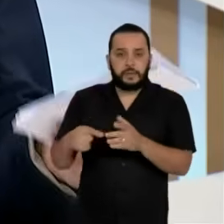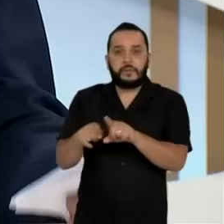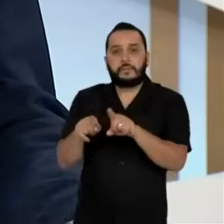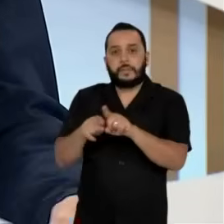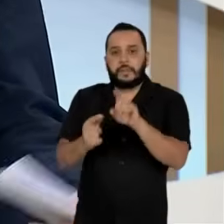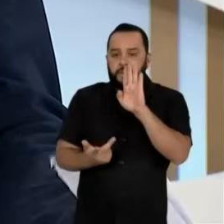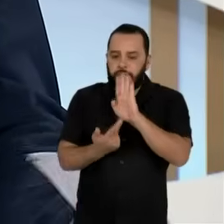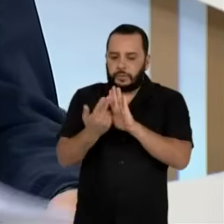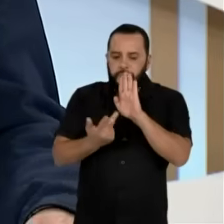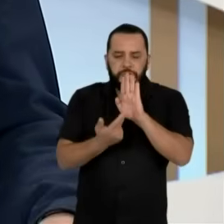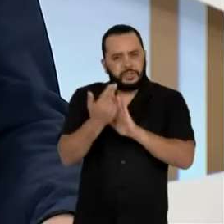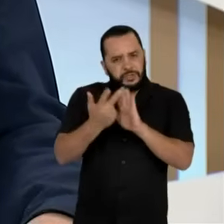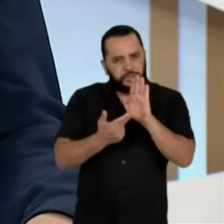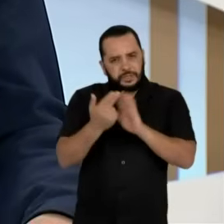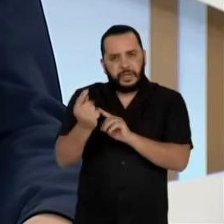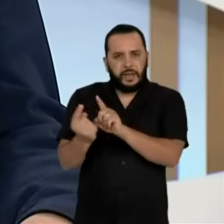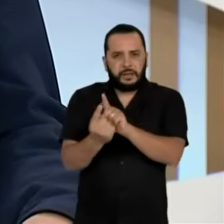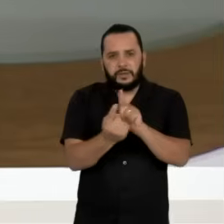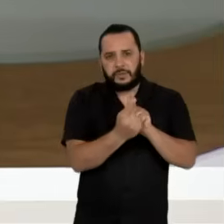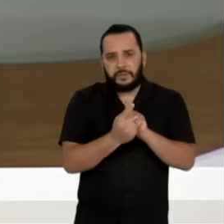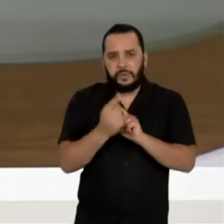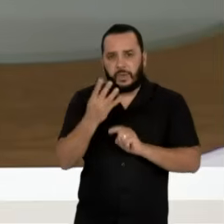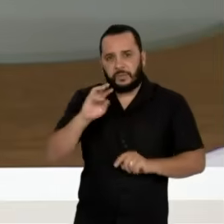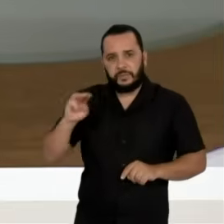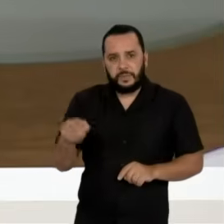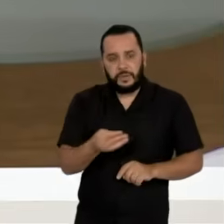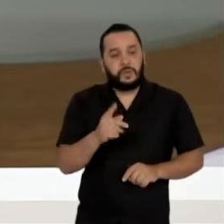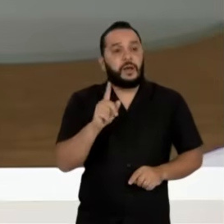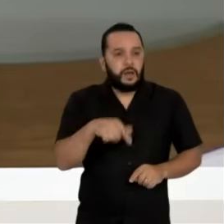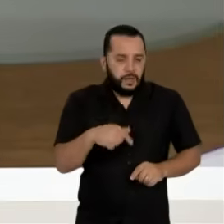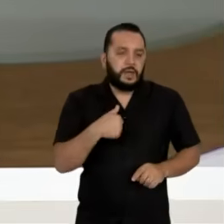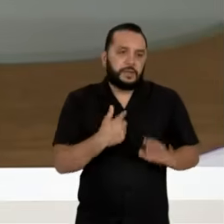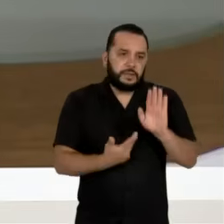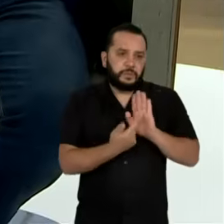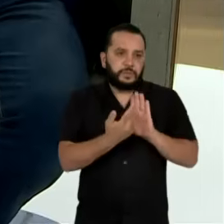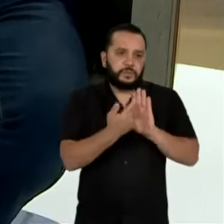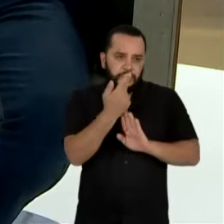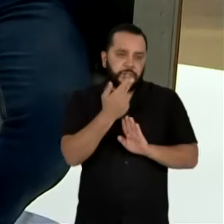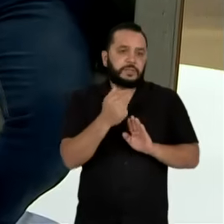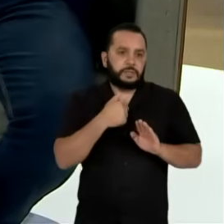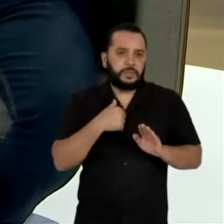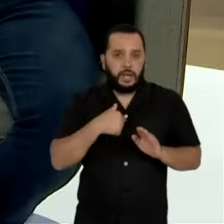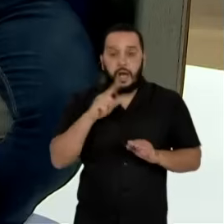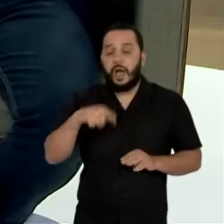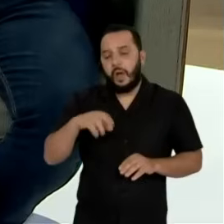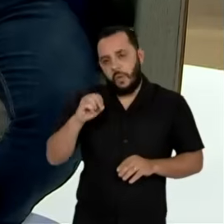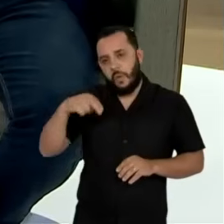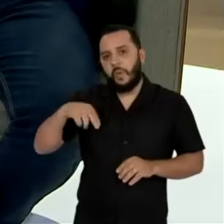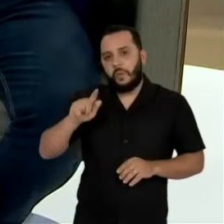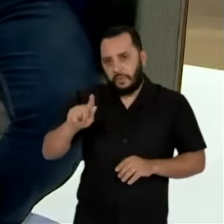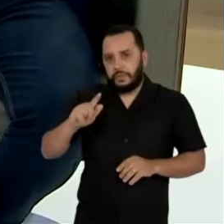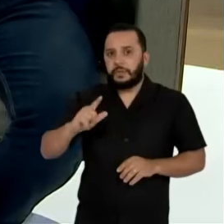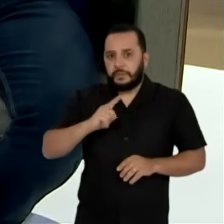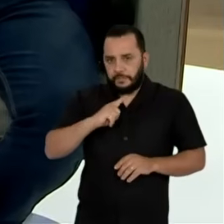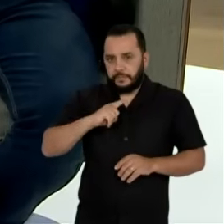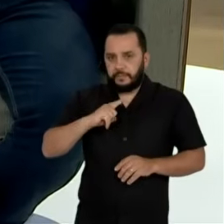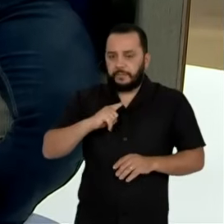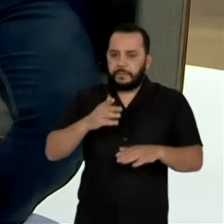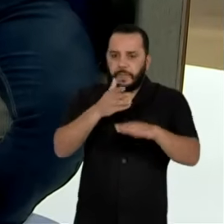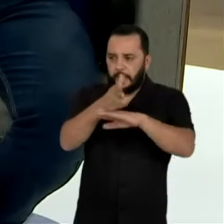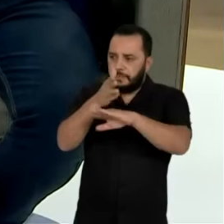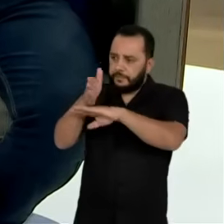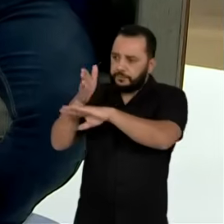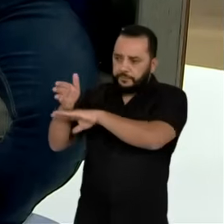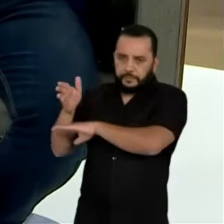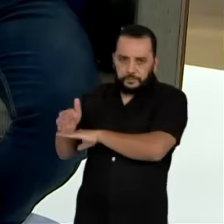com previsão de 4.000 atendimentos. O senhor chama de jornada, é um mutirão de cirurgia. É um mutirão que é uma ONG, que é Expedicionário de Saúde, que faz isso na